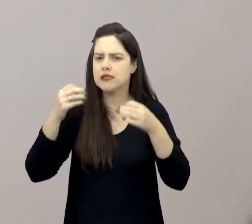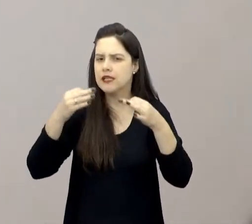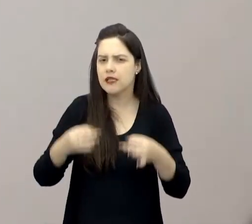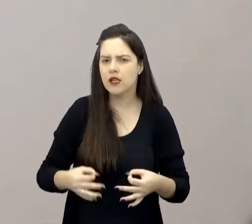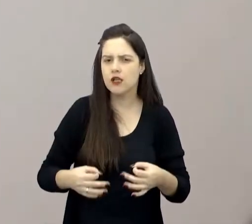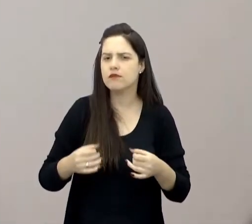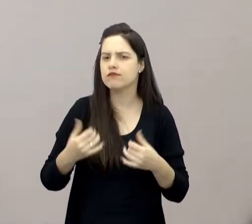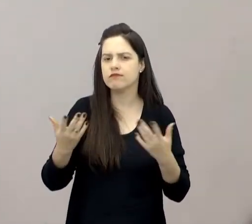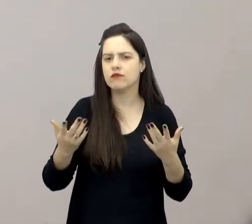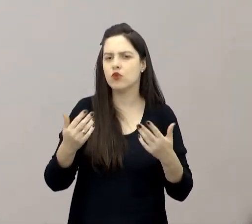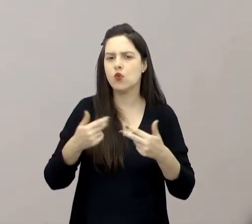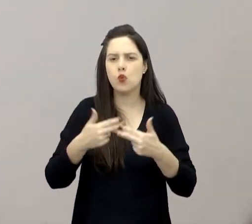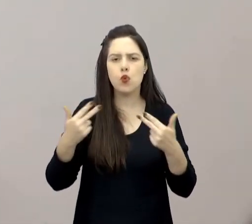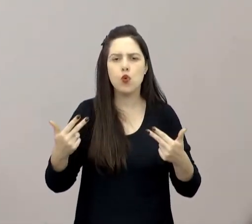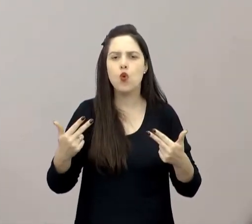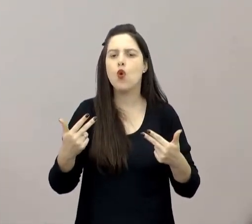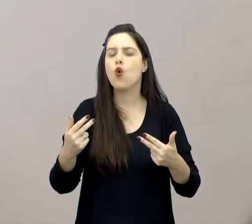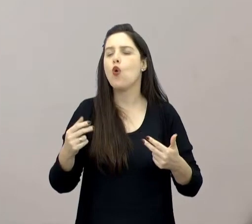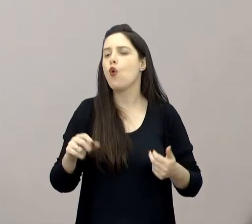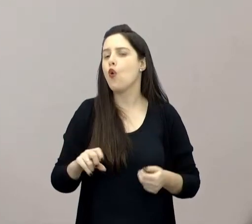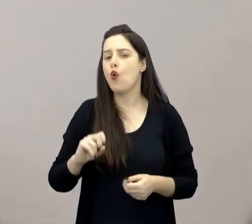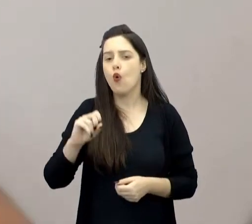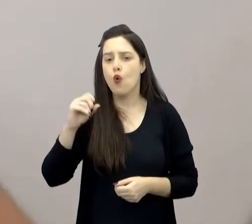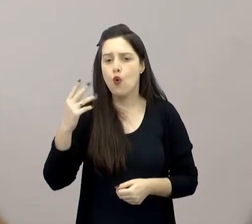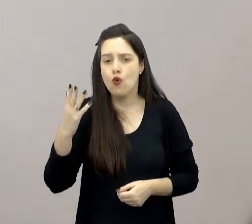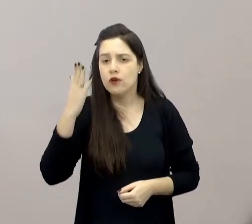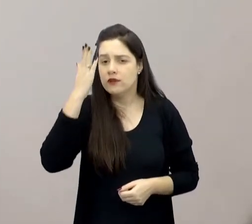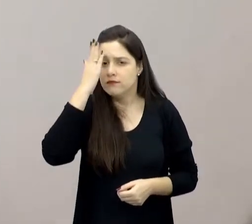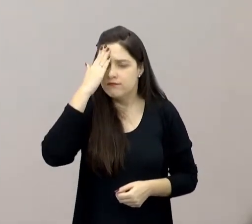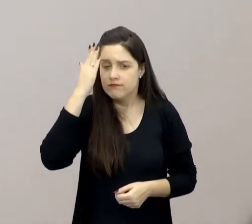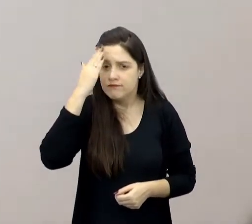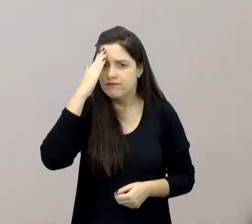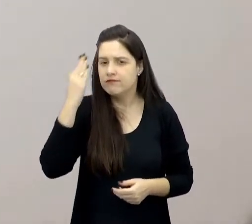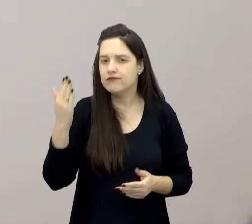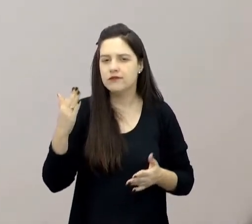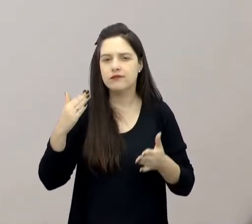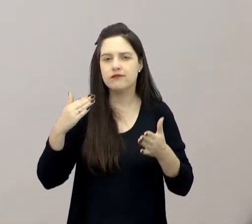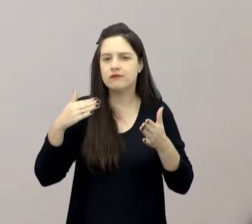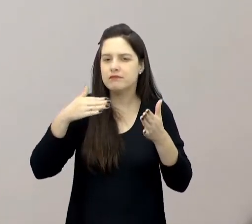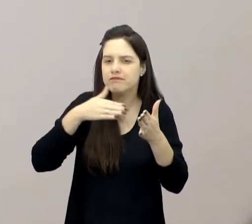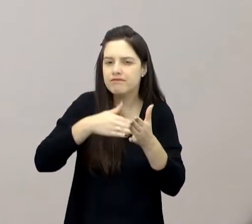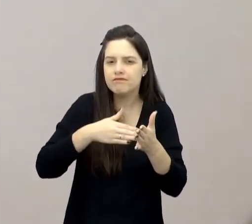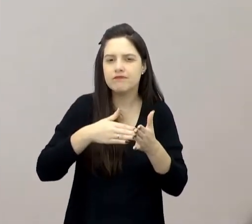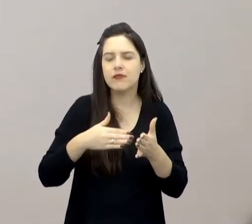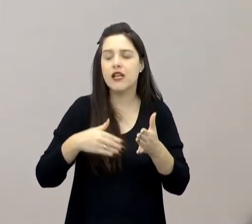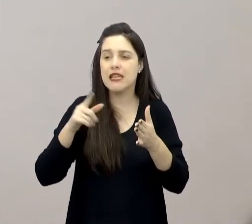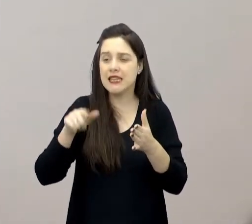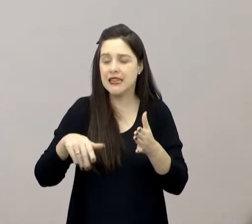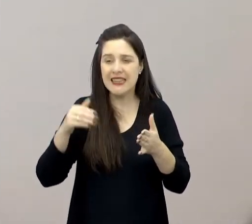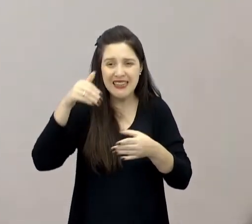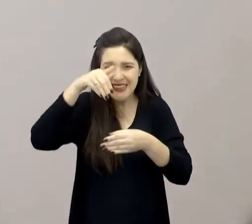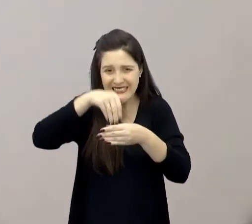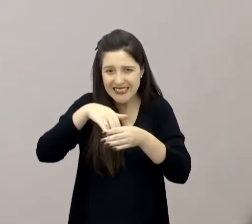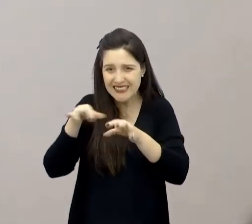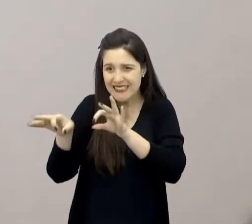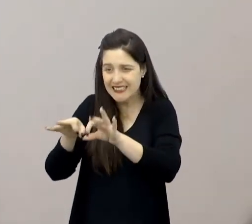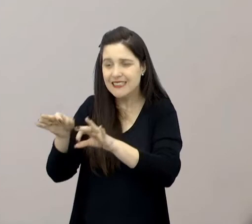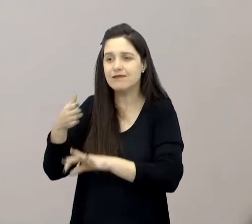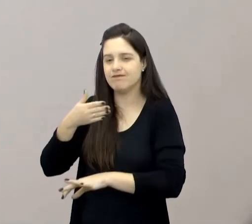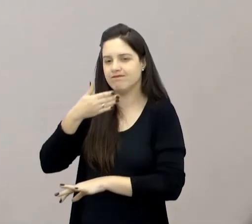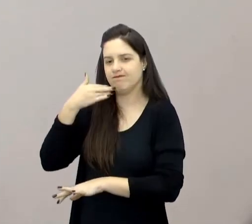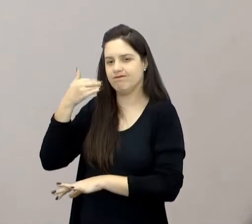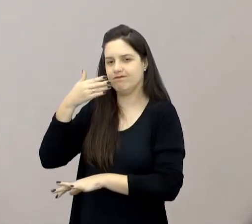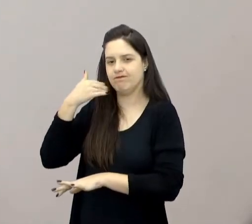aposentadoria, quando exatamente você vai conquistar um bem, vai comprar um bem. Dentro de um planejamento é mais fácil.